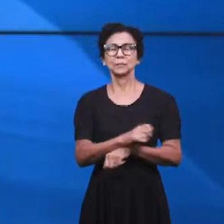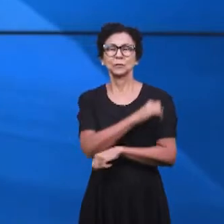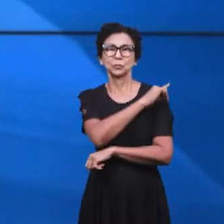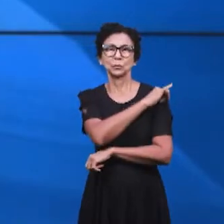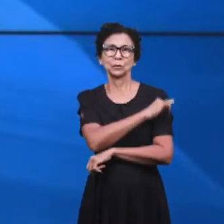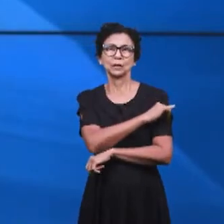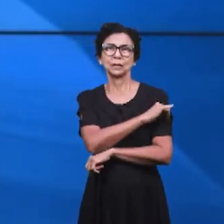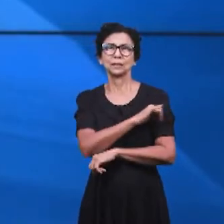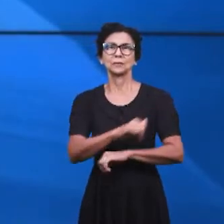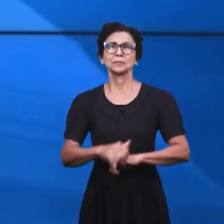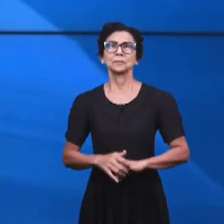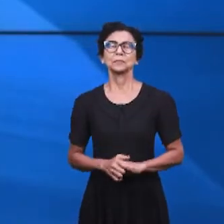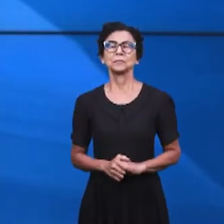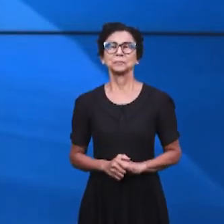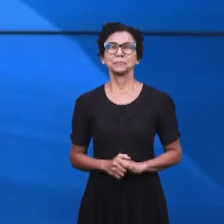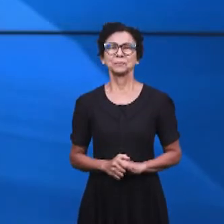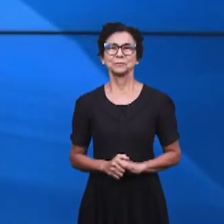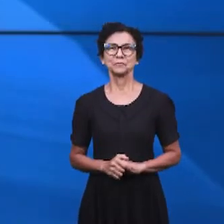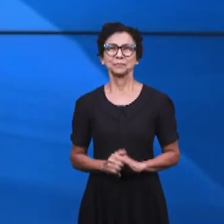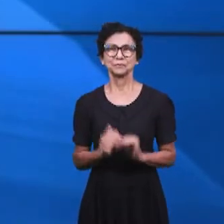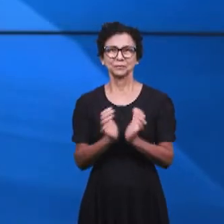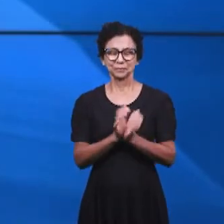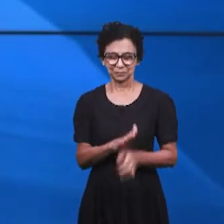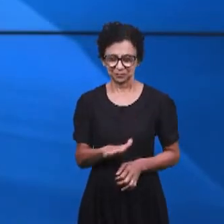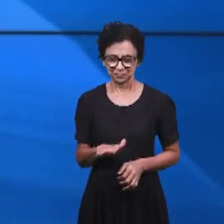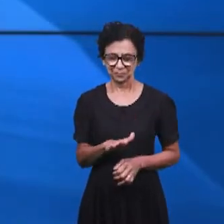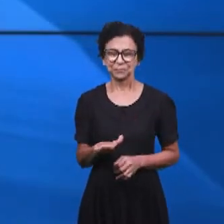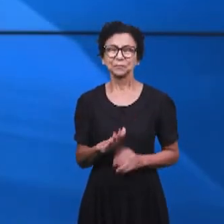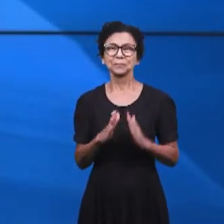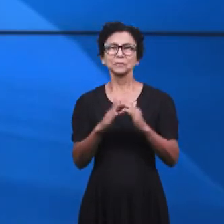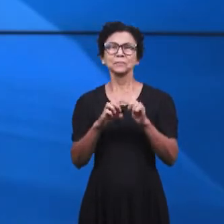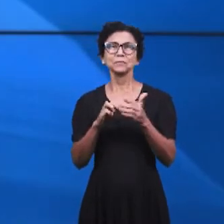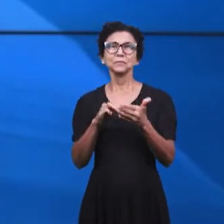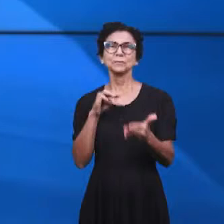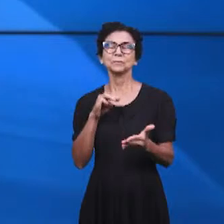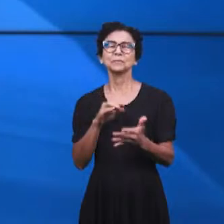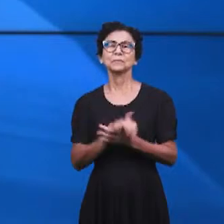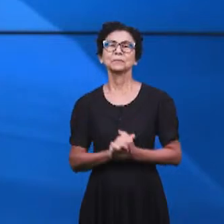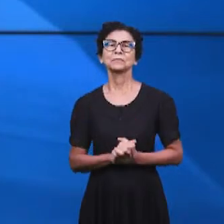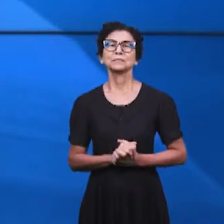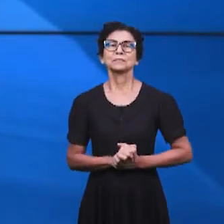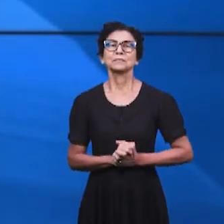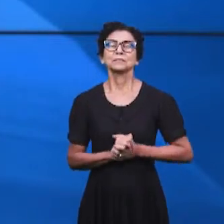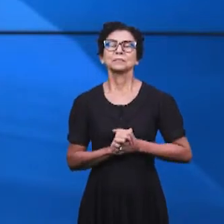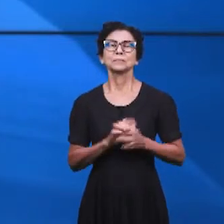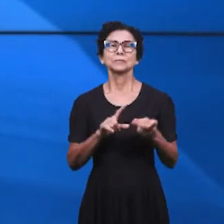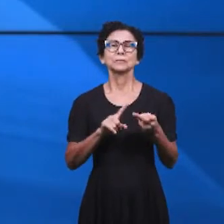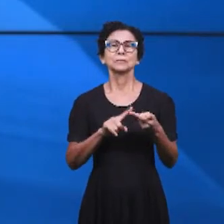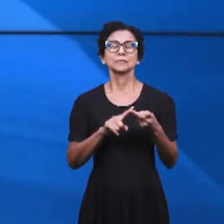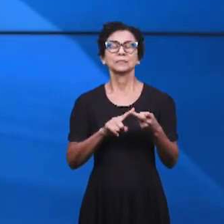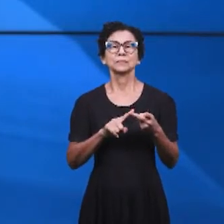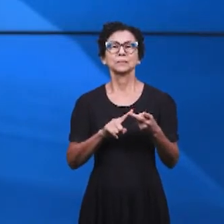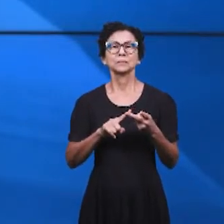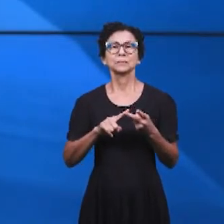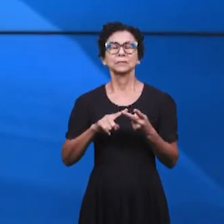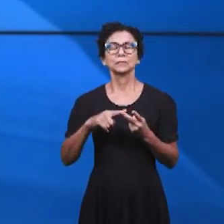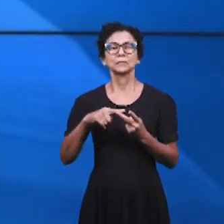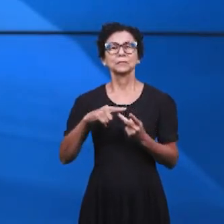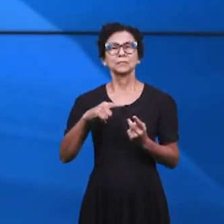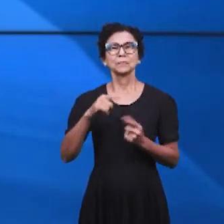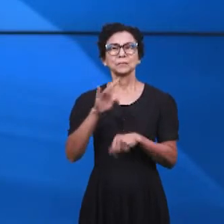que é da classe de crianças da Igreja Cristã Maranata, em Nova Iguaçu. Teremos também do Paraná